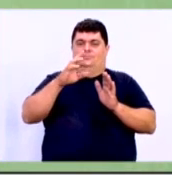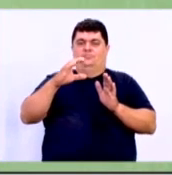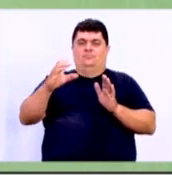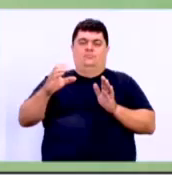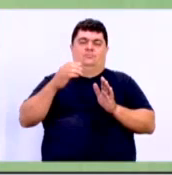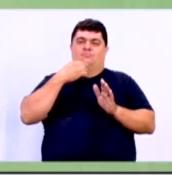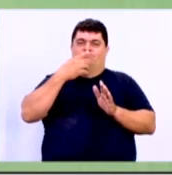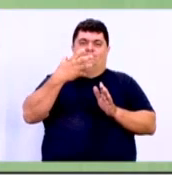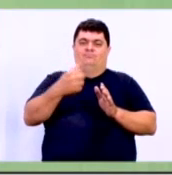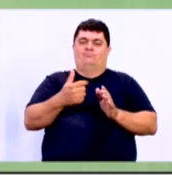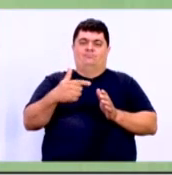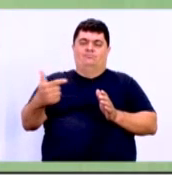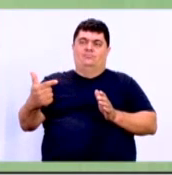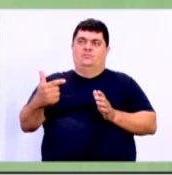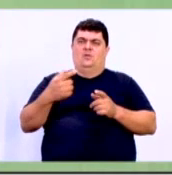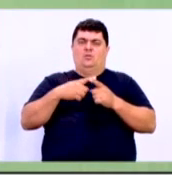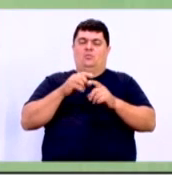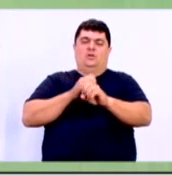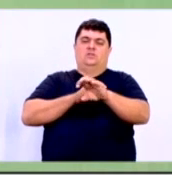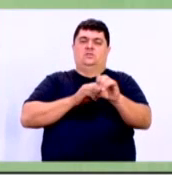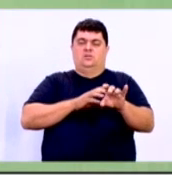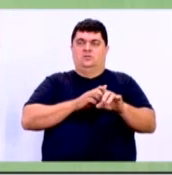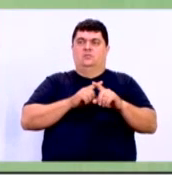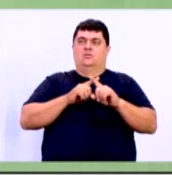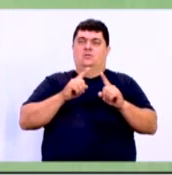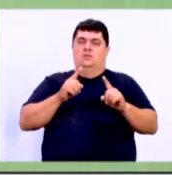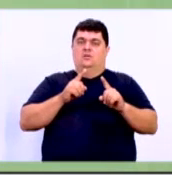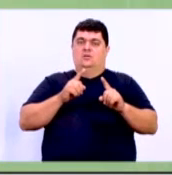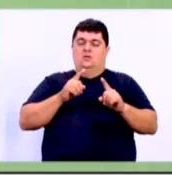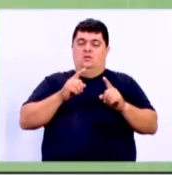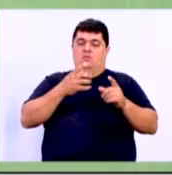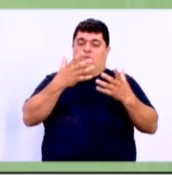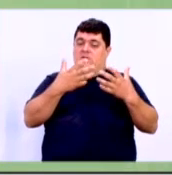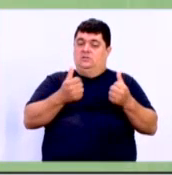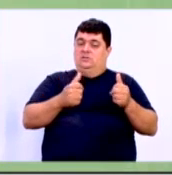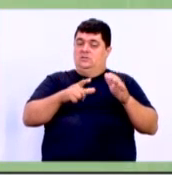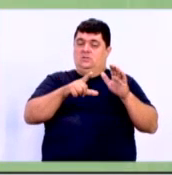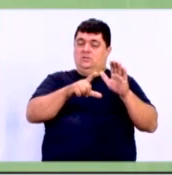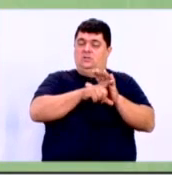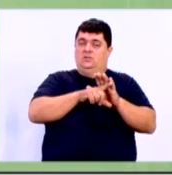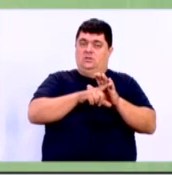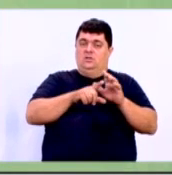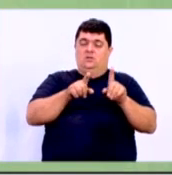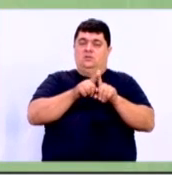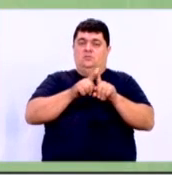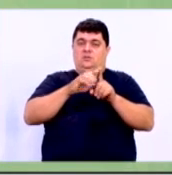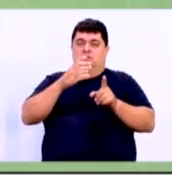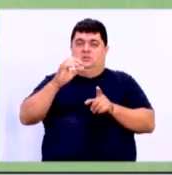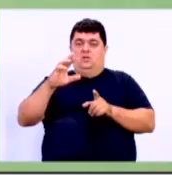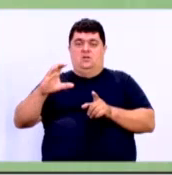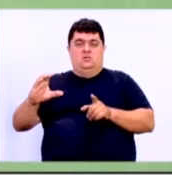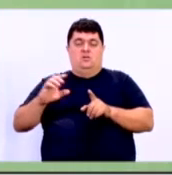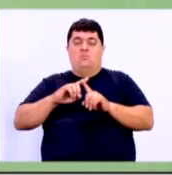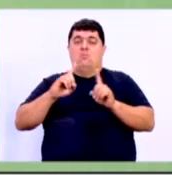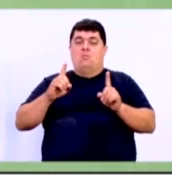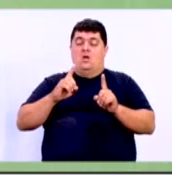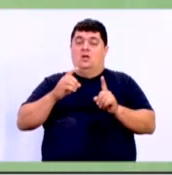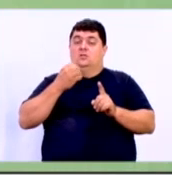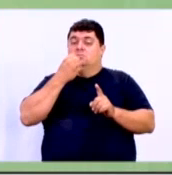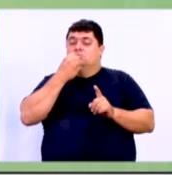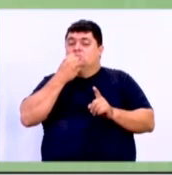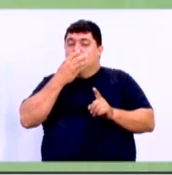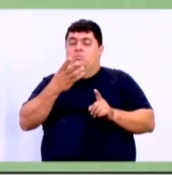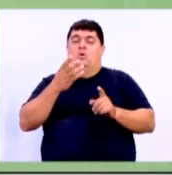isso é tão ruim assim, então por que você está ensinando? Ele não é aceito pela legislação nem pelos fundamentos contábeis, mas ele é uma